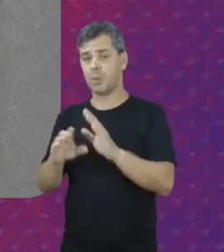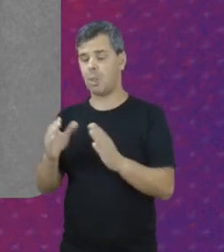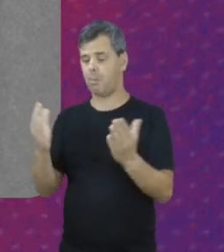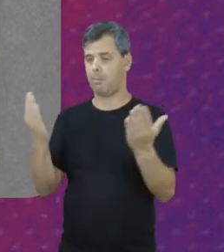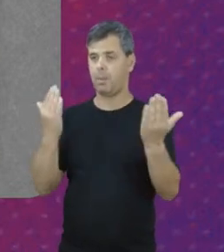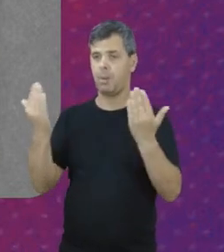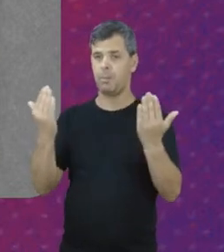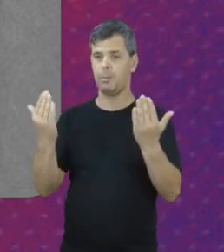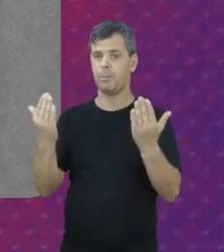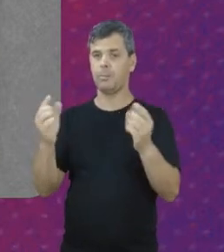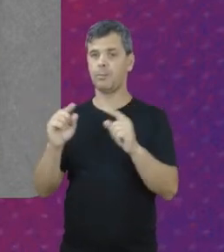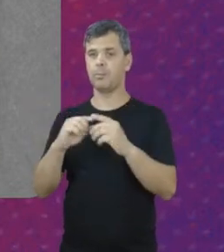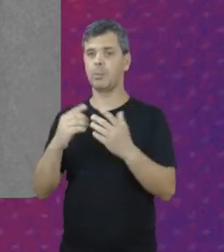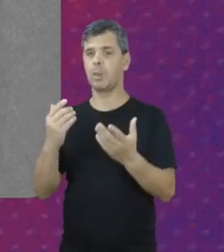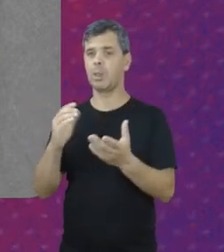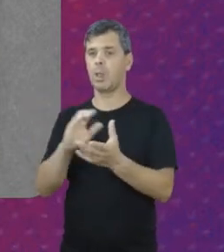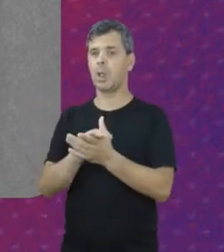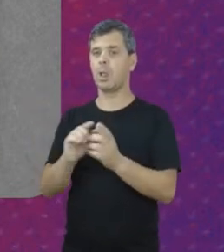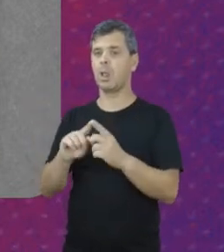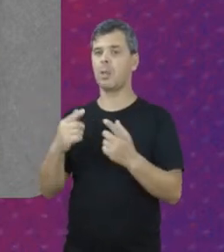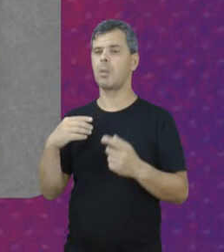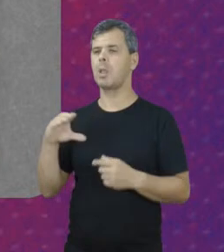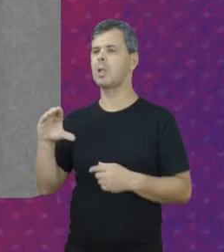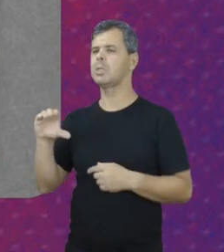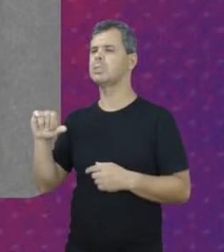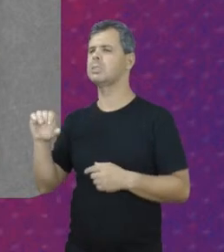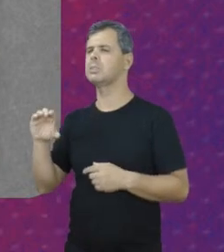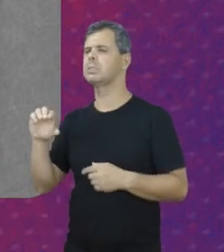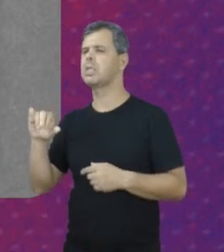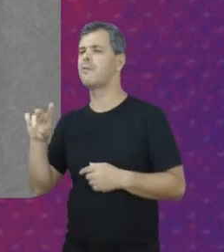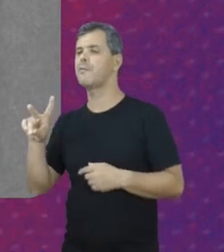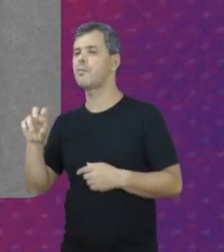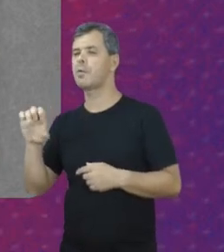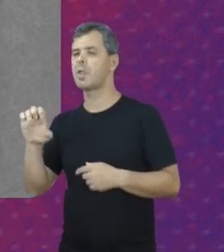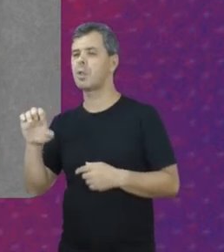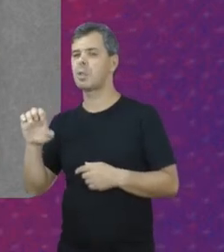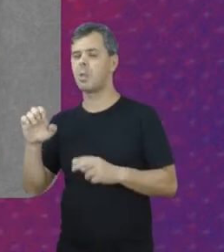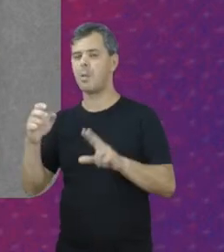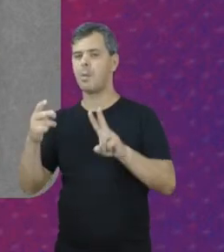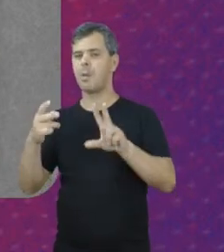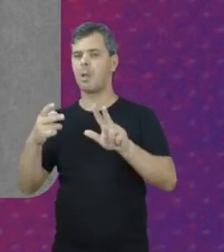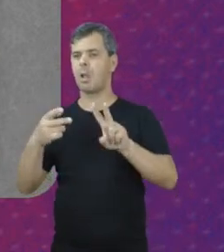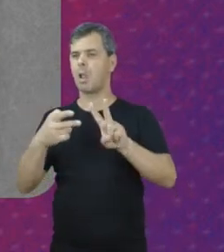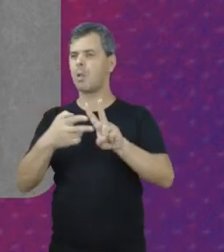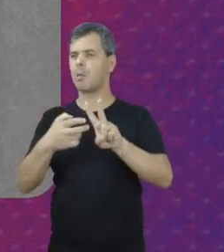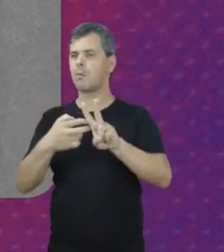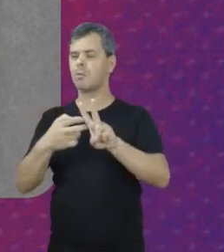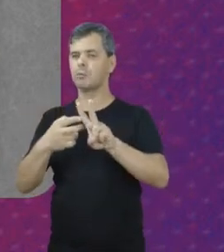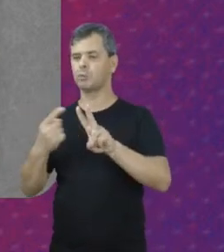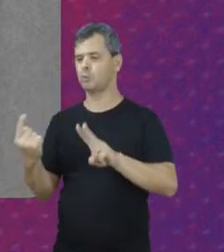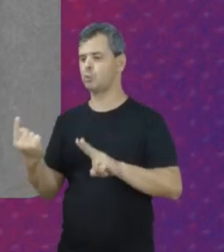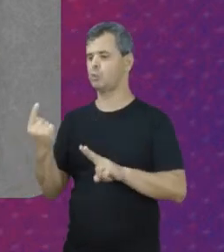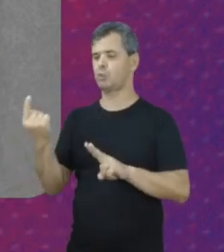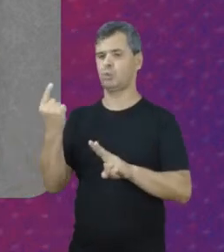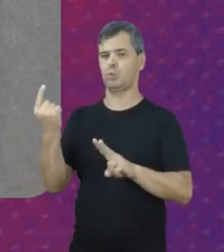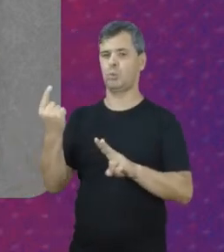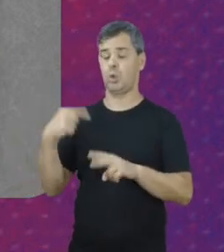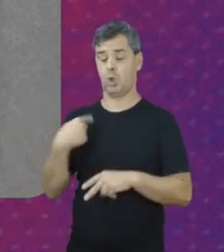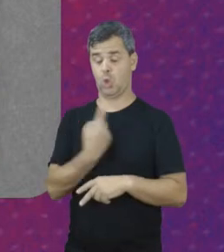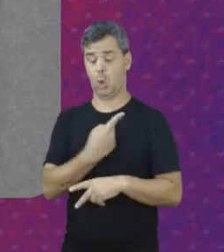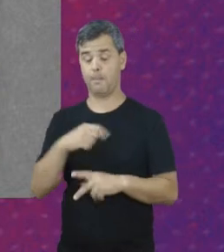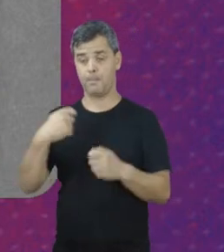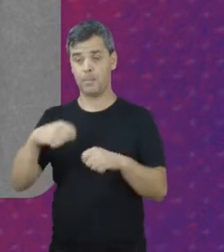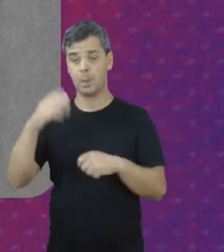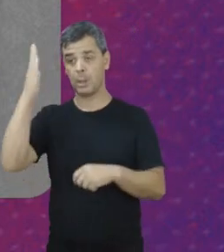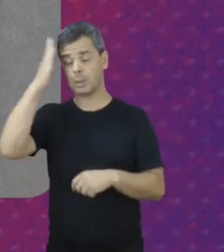comparando ela aos silvícolas, que são aqueles índios, né, que não vivem em isolamento, a gente também